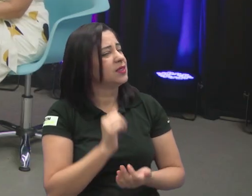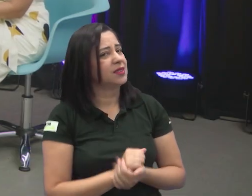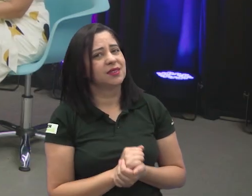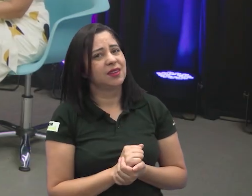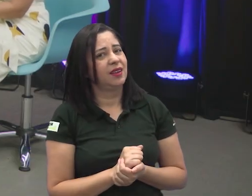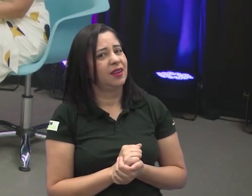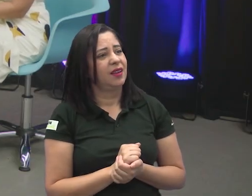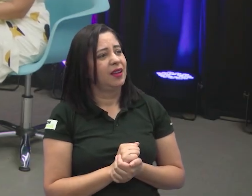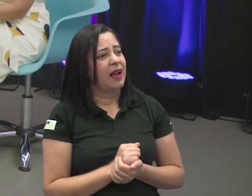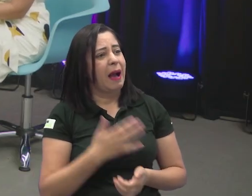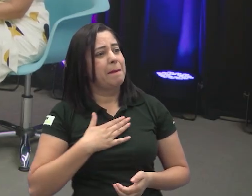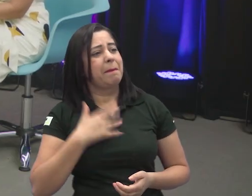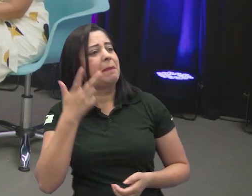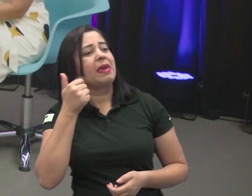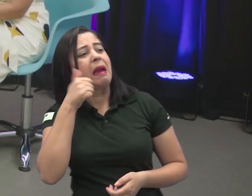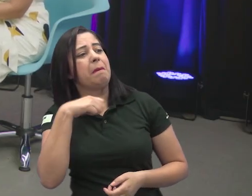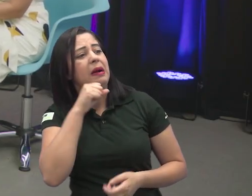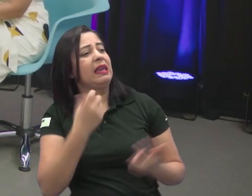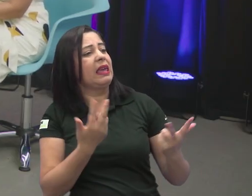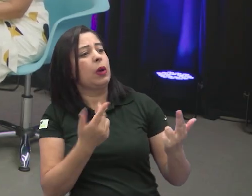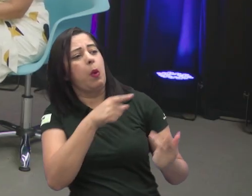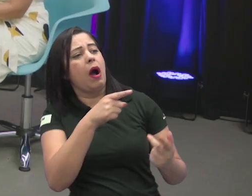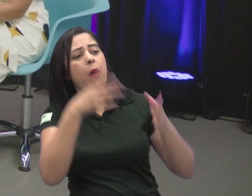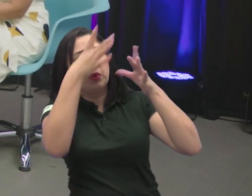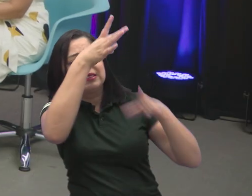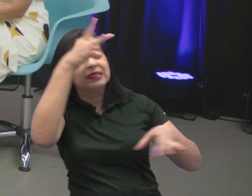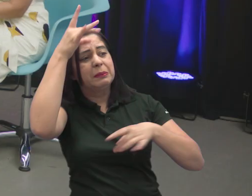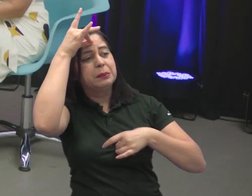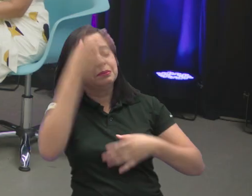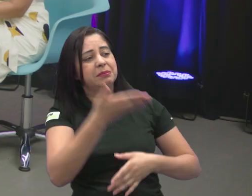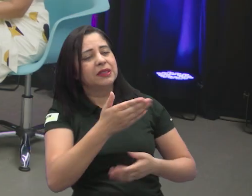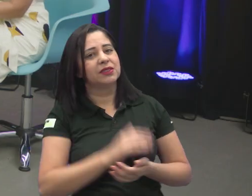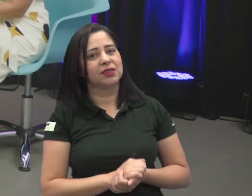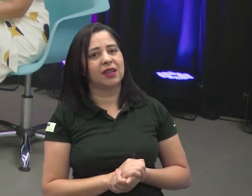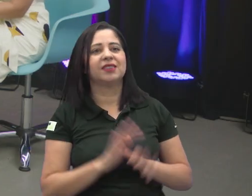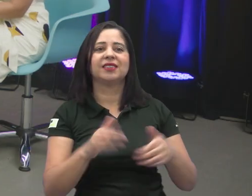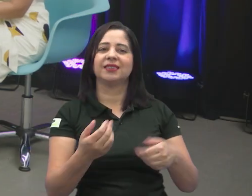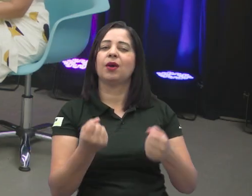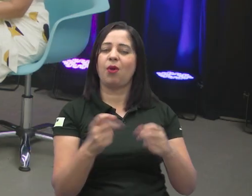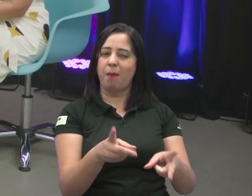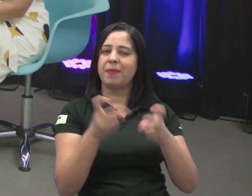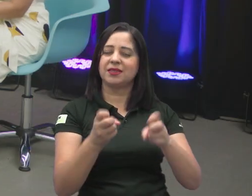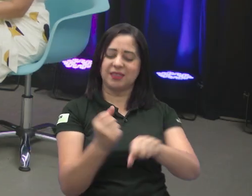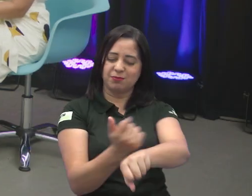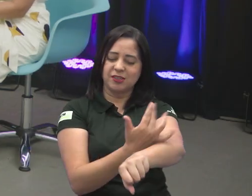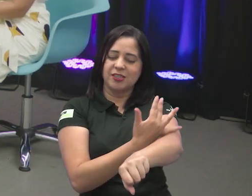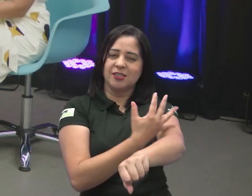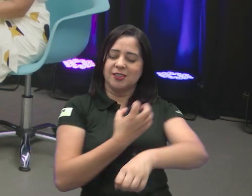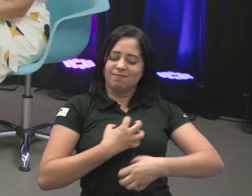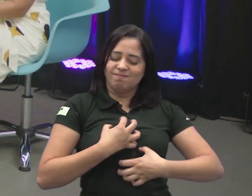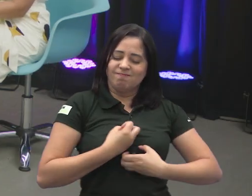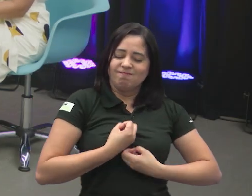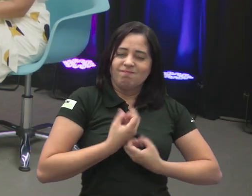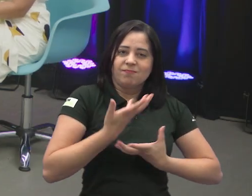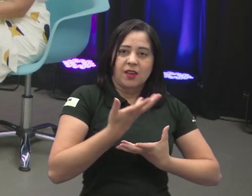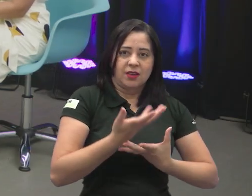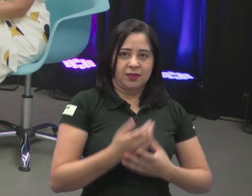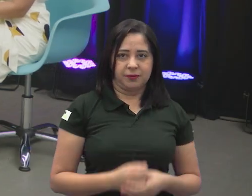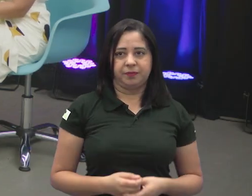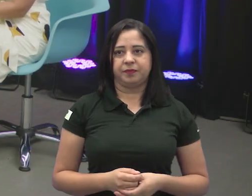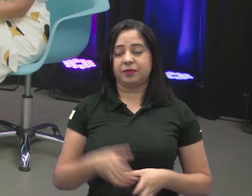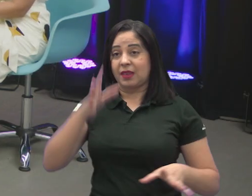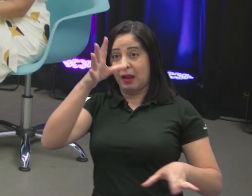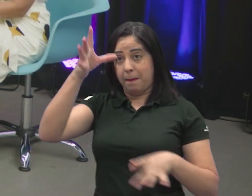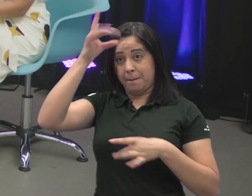em mim o que o parente dele fez, né? Então a gente percebe que a emoção pegou. E essa personagem,